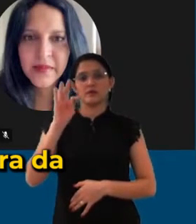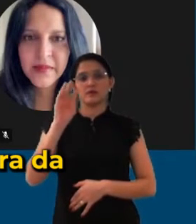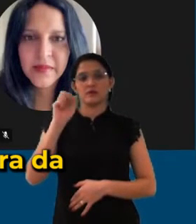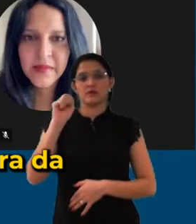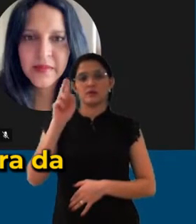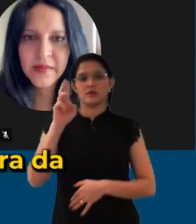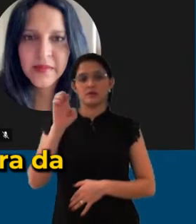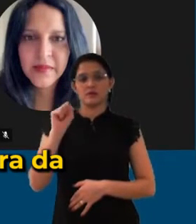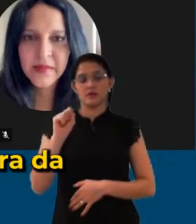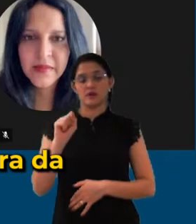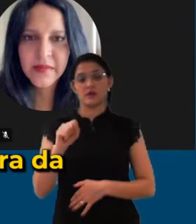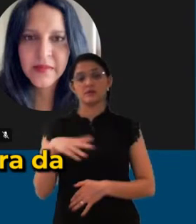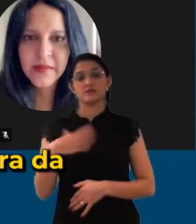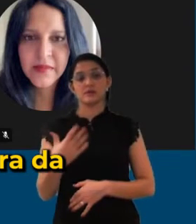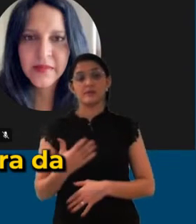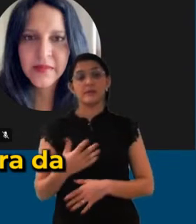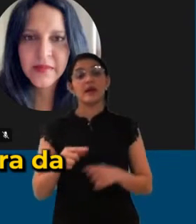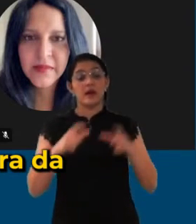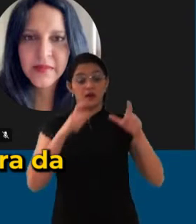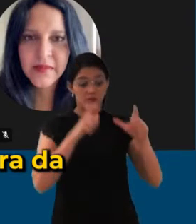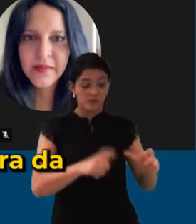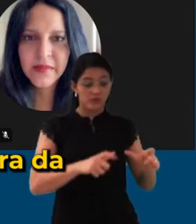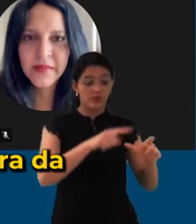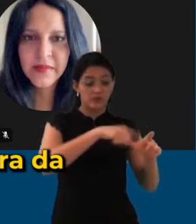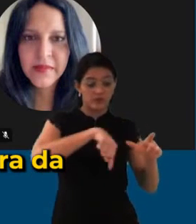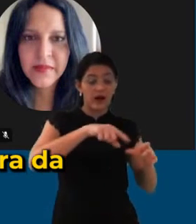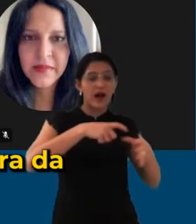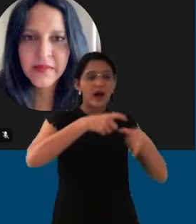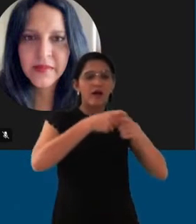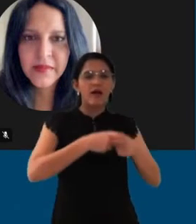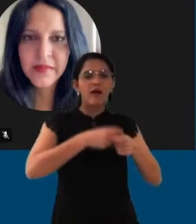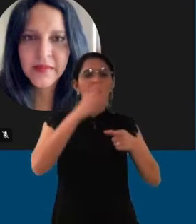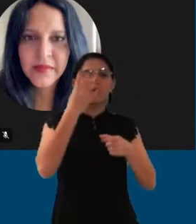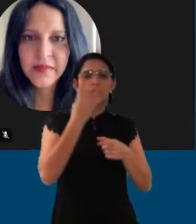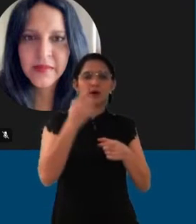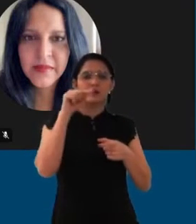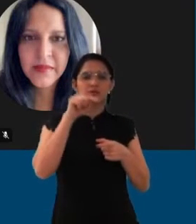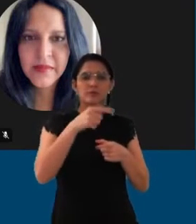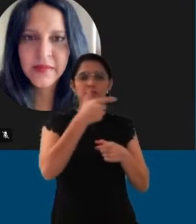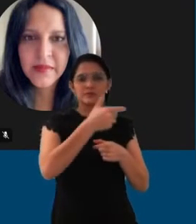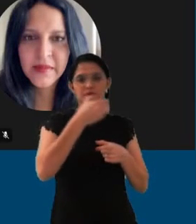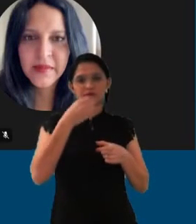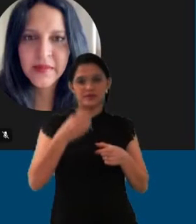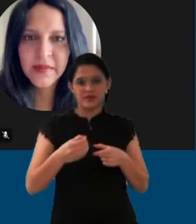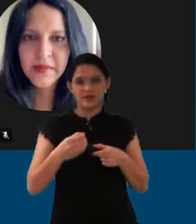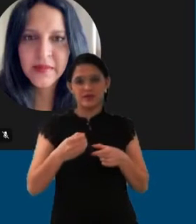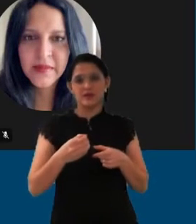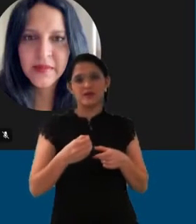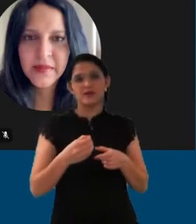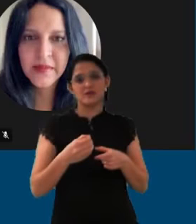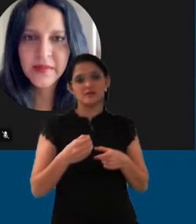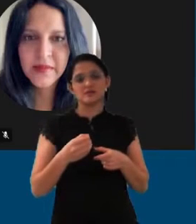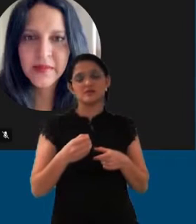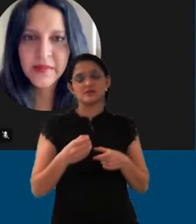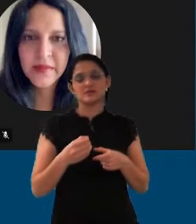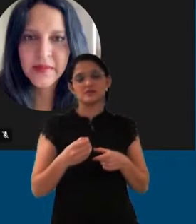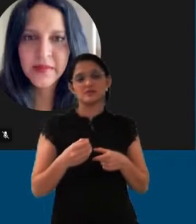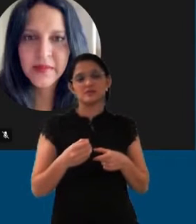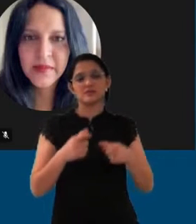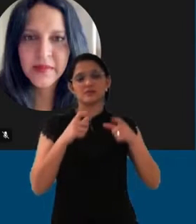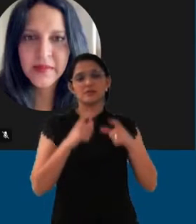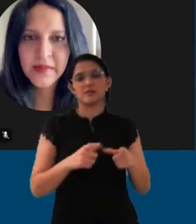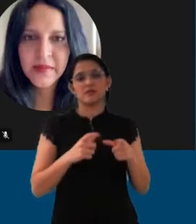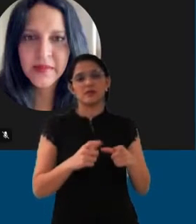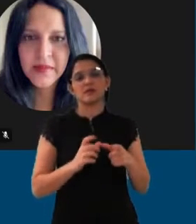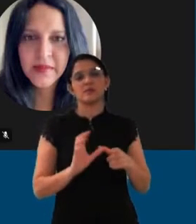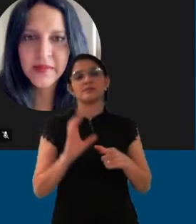são 4,10 do primeiro PRAD, que era da área antropizada antes da operação da